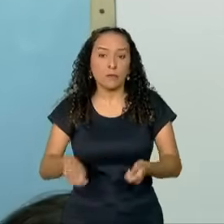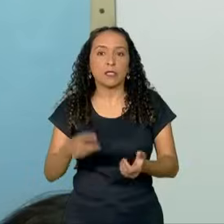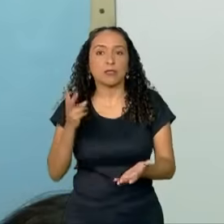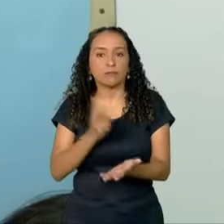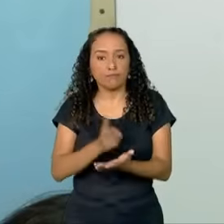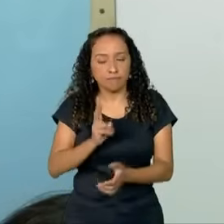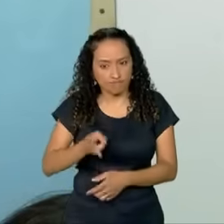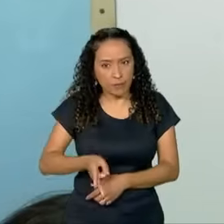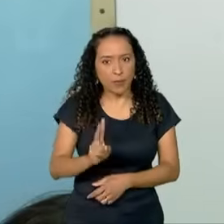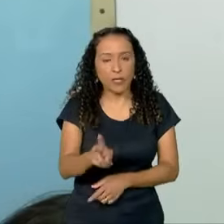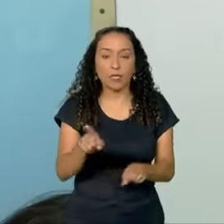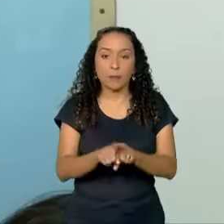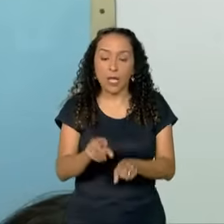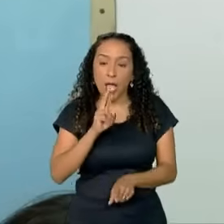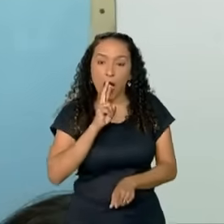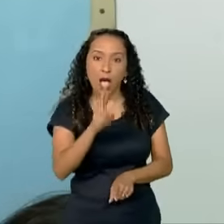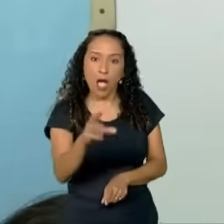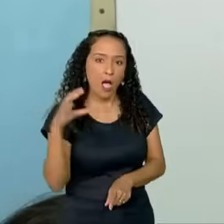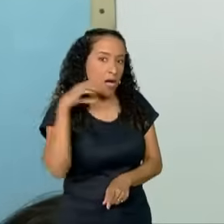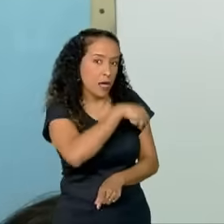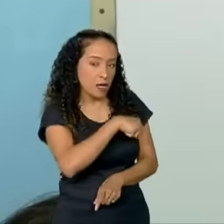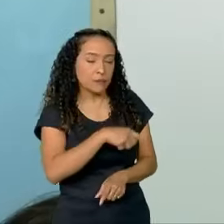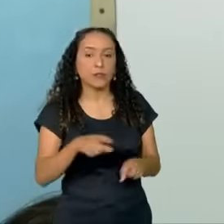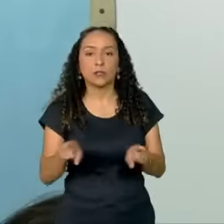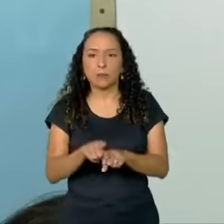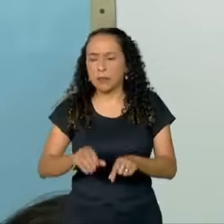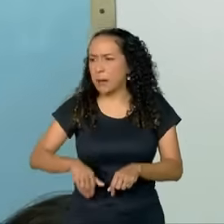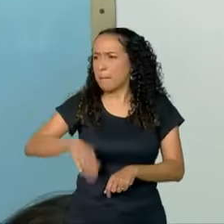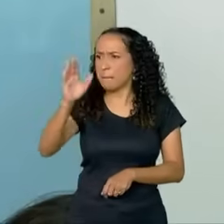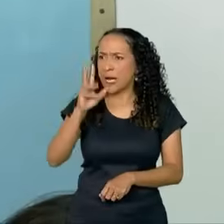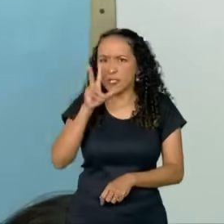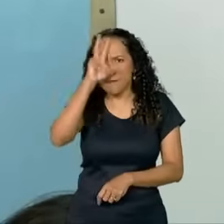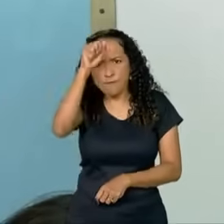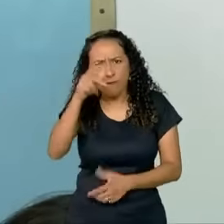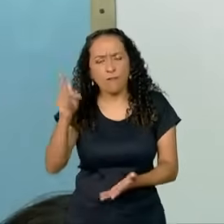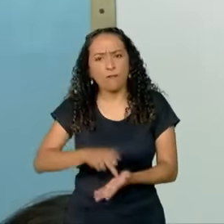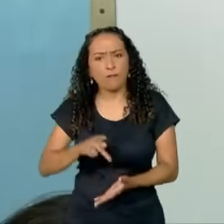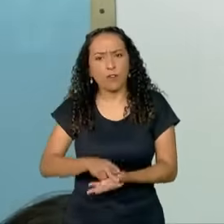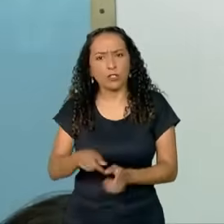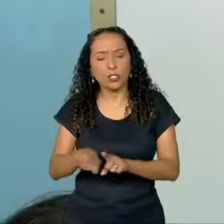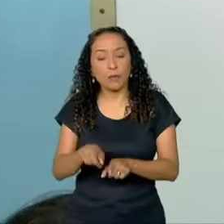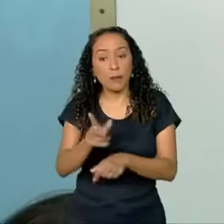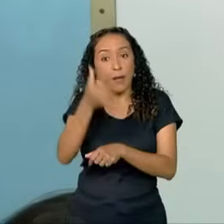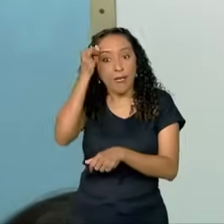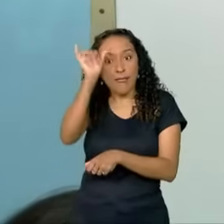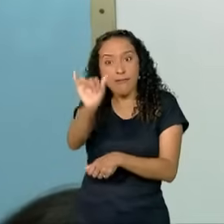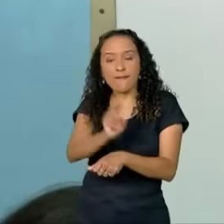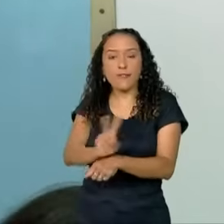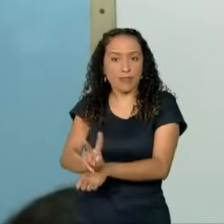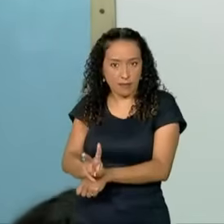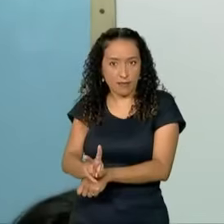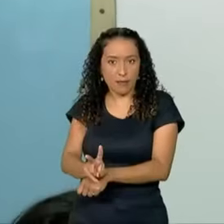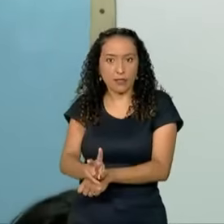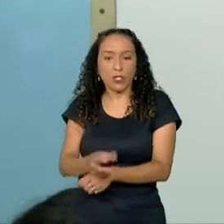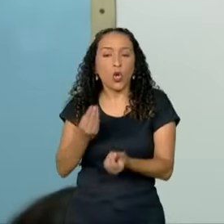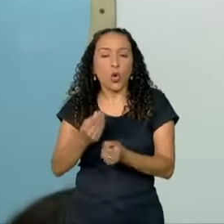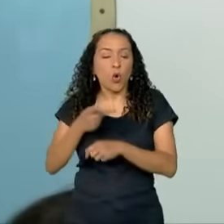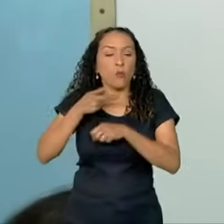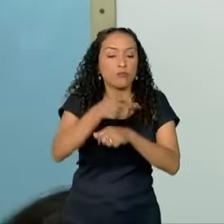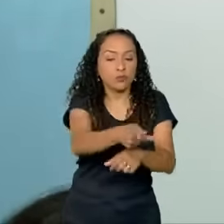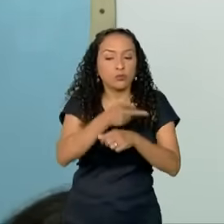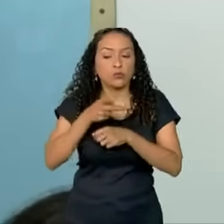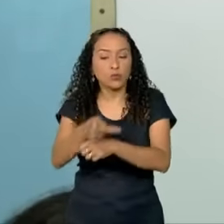frequência maior na resposta e rapidez e mais intensidade na prevenção. E como ficar visitando